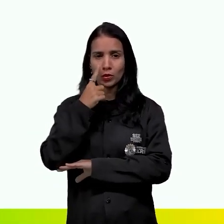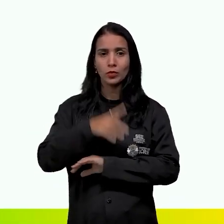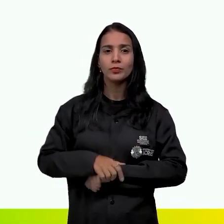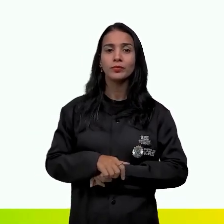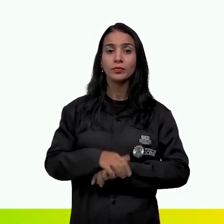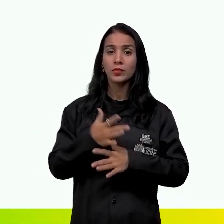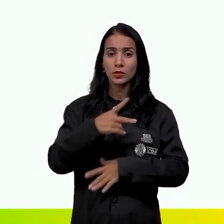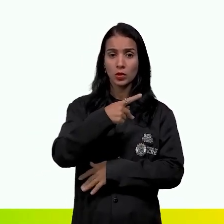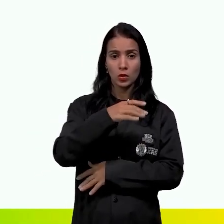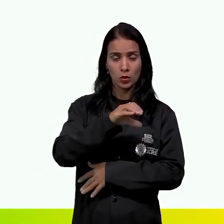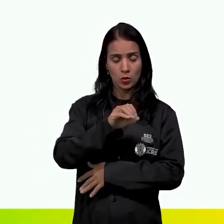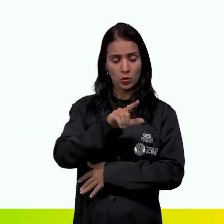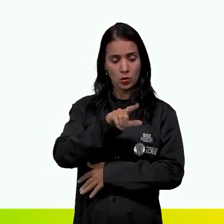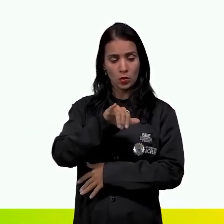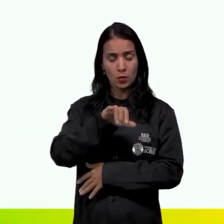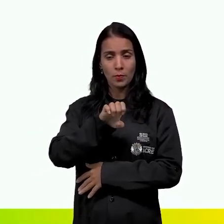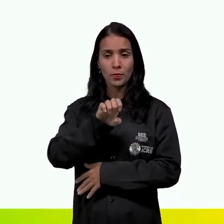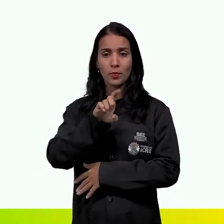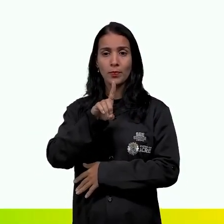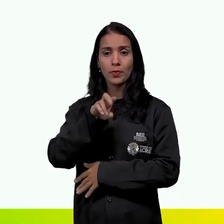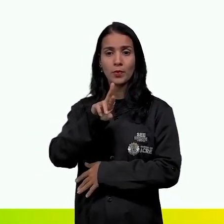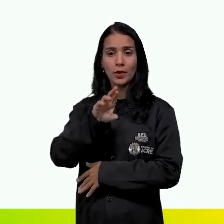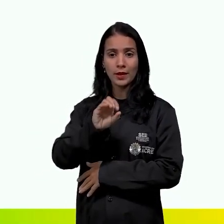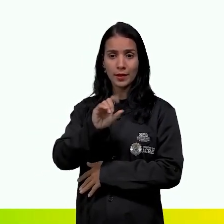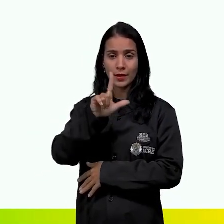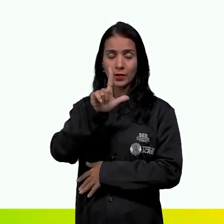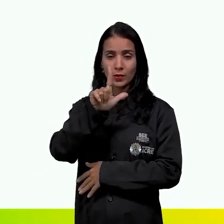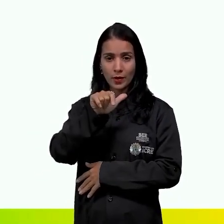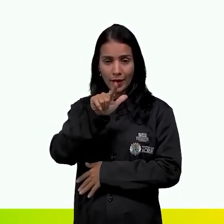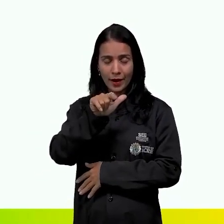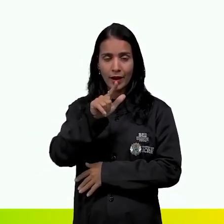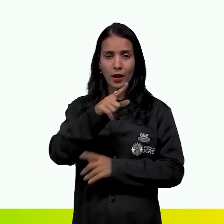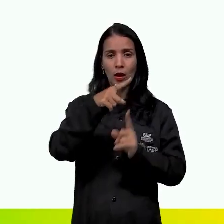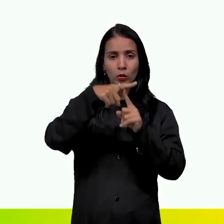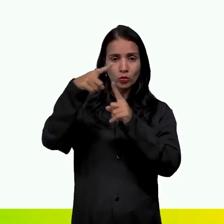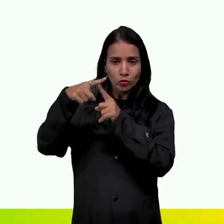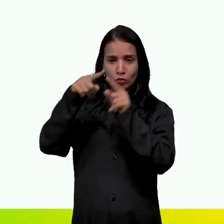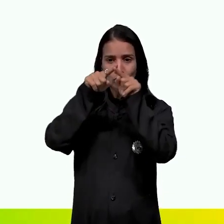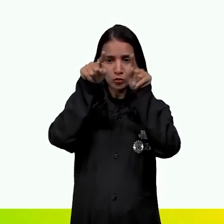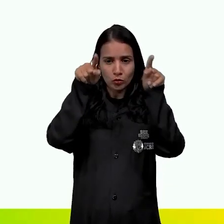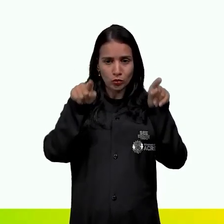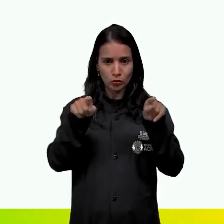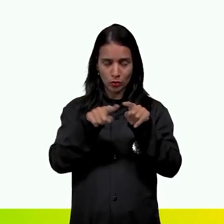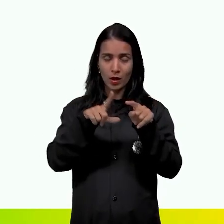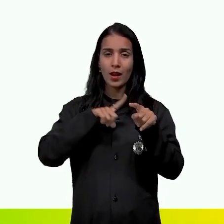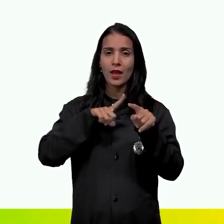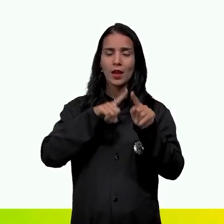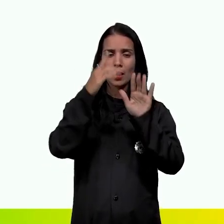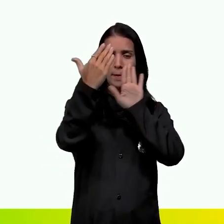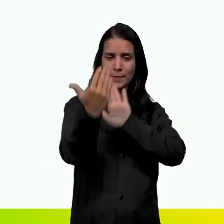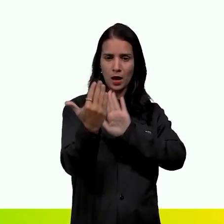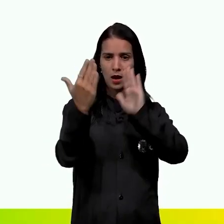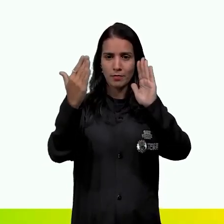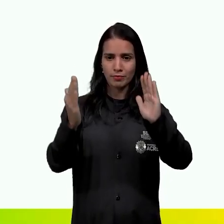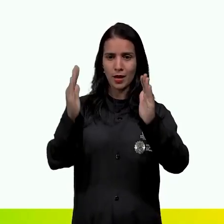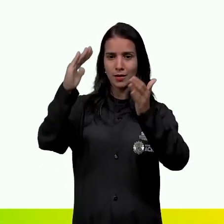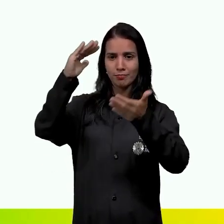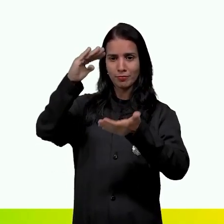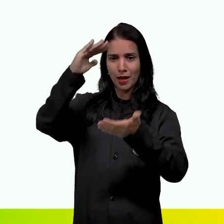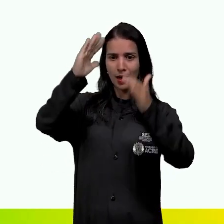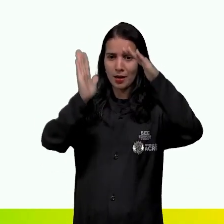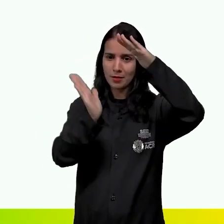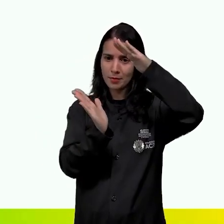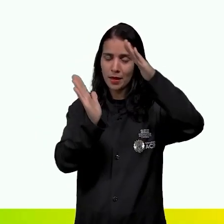figura geométrica tridimensional formada por faces planas, que são polígonos,